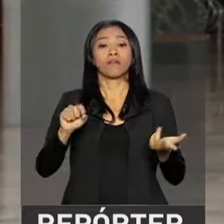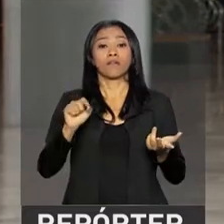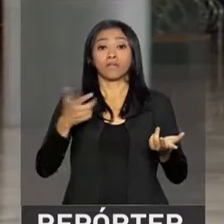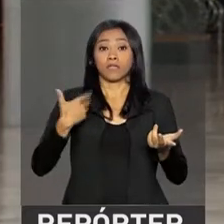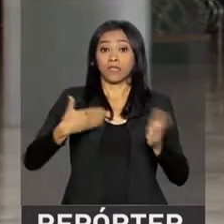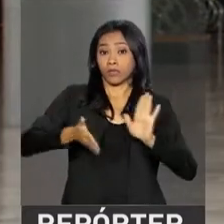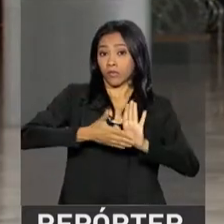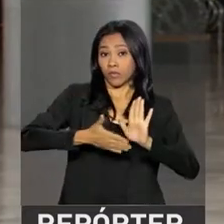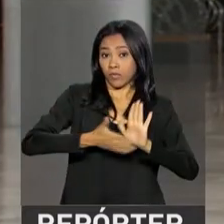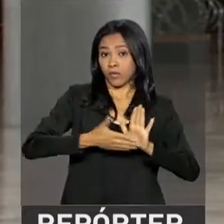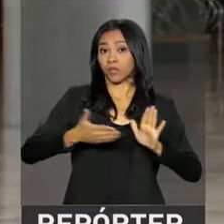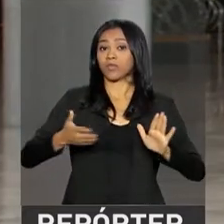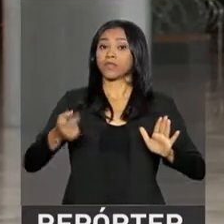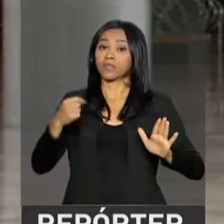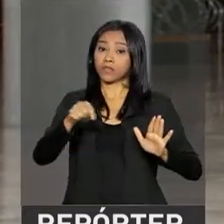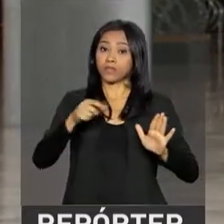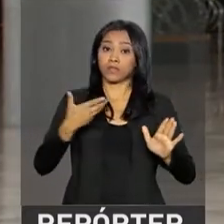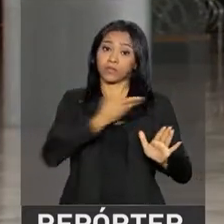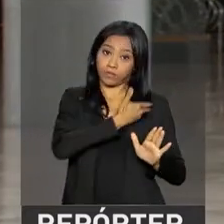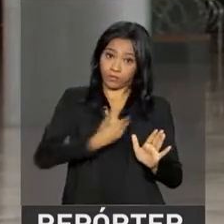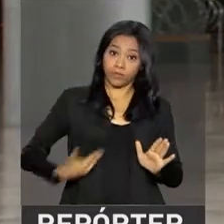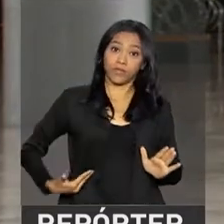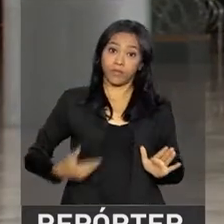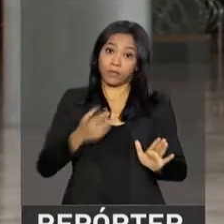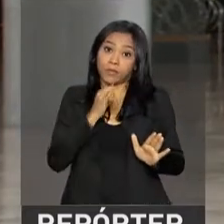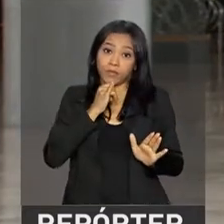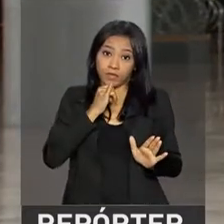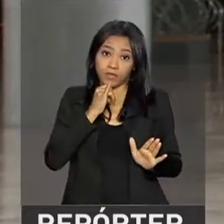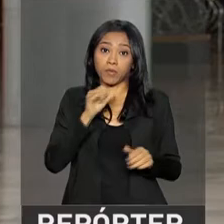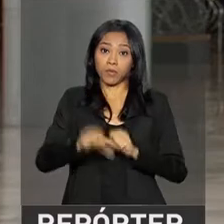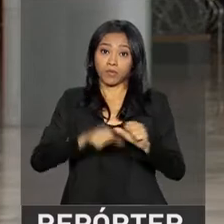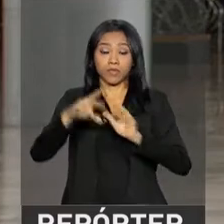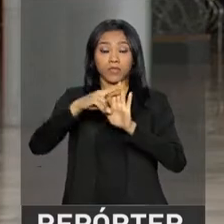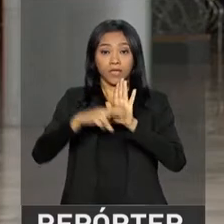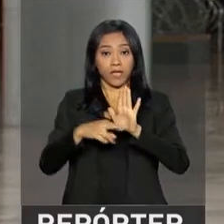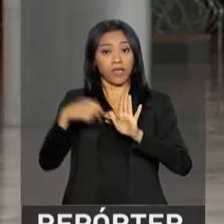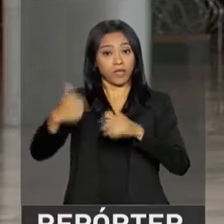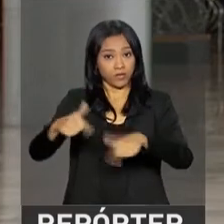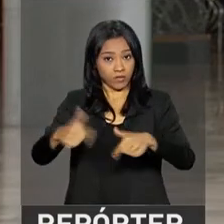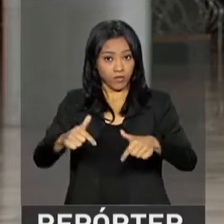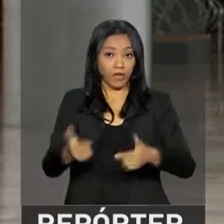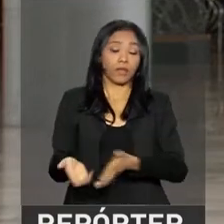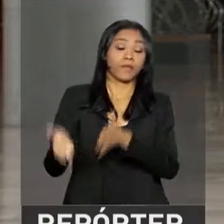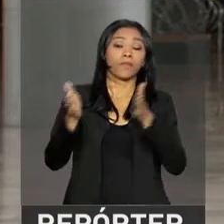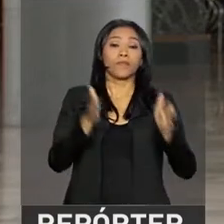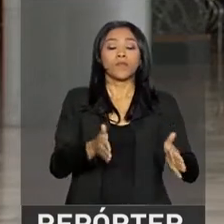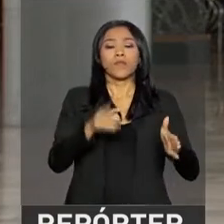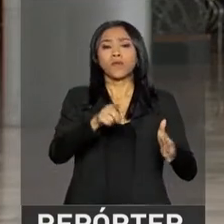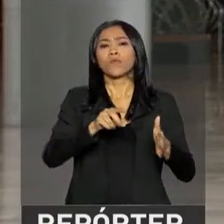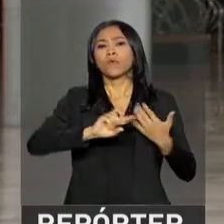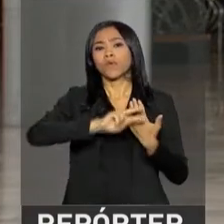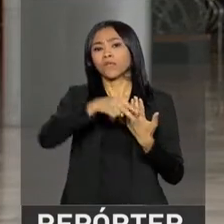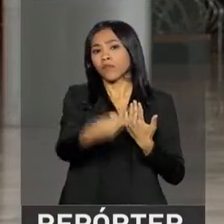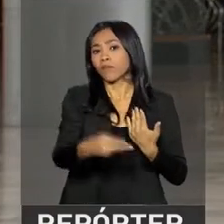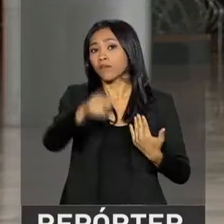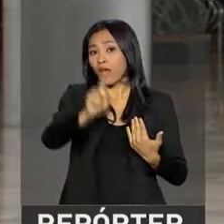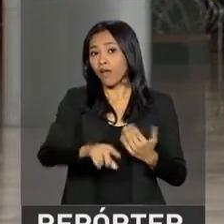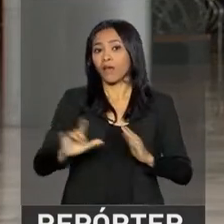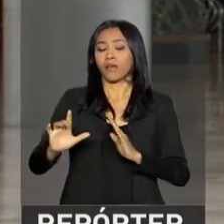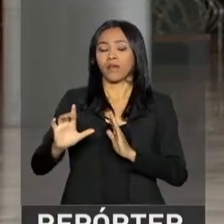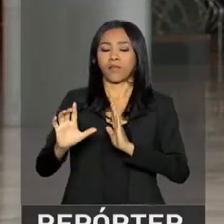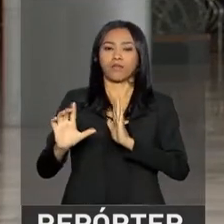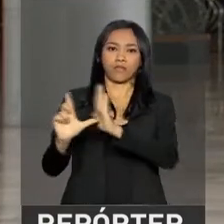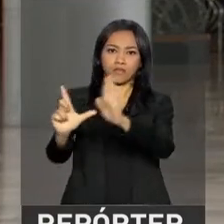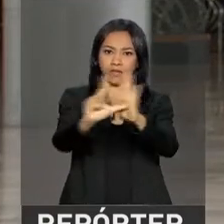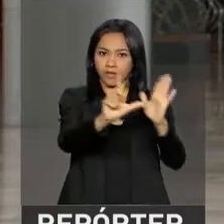como por exemplo a reforma trabalhista um dos destaques na geração de emprego no ano passado foi o comércio com saldo